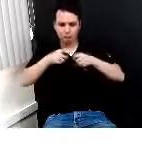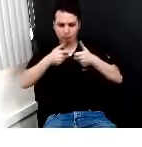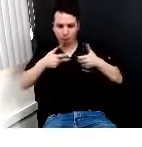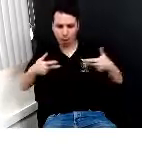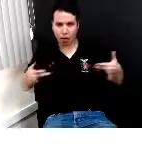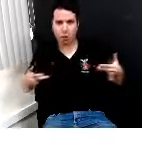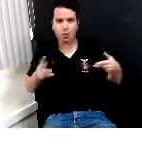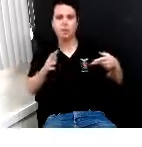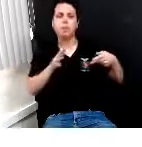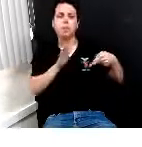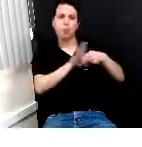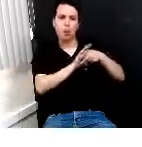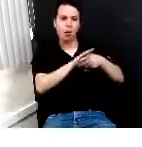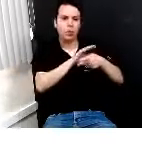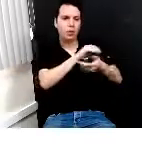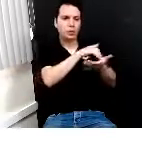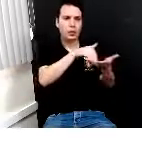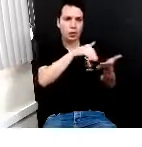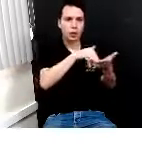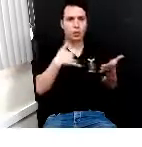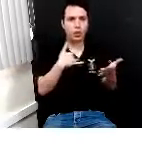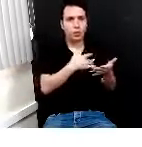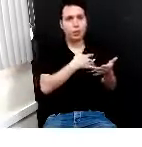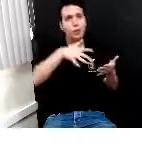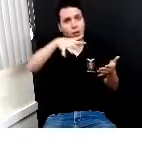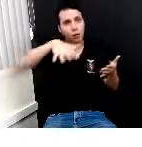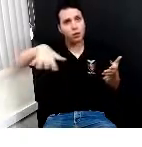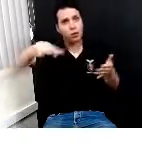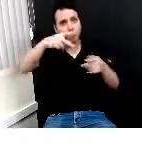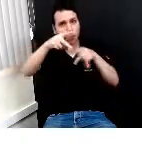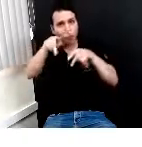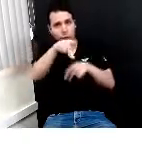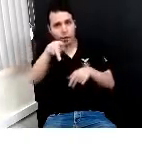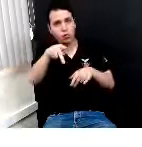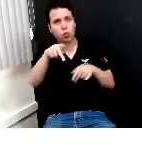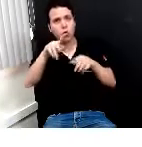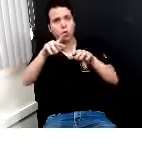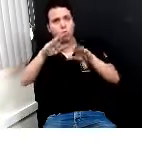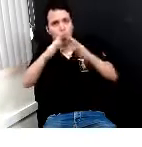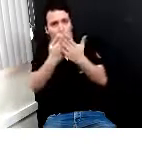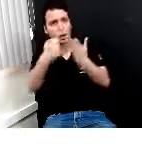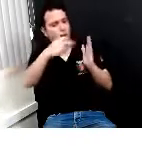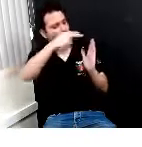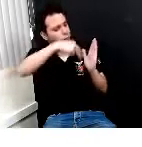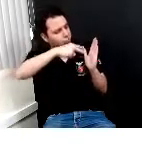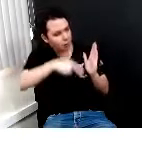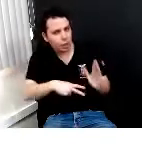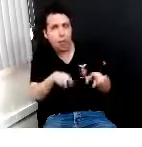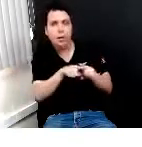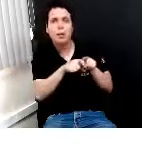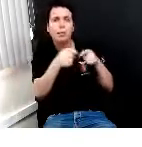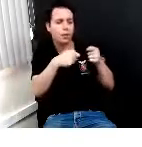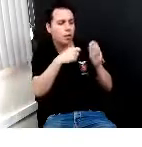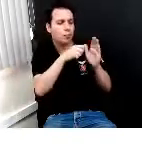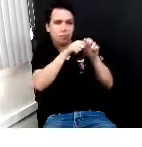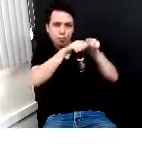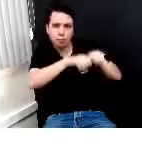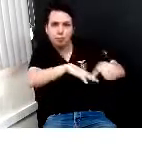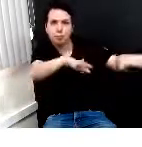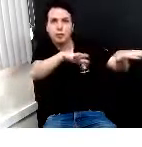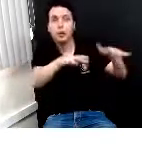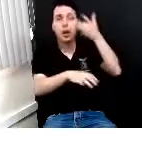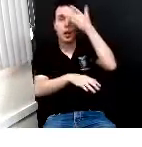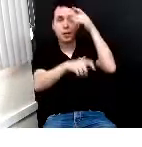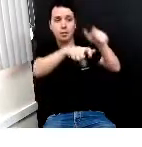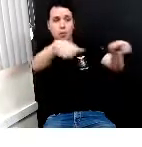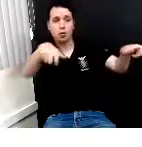Secretaria de Saúde que devem ser lidos, devem ser entendidos e devem ser disseminados. As pessoas precisam ter acesso